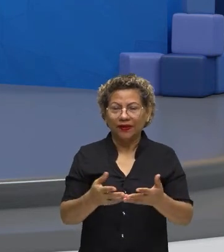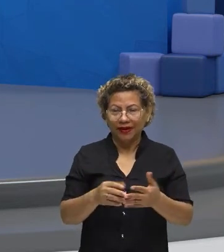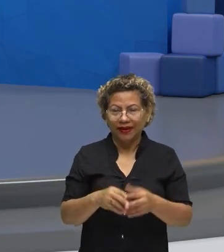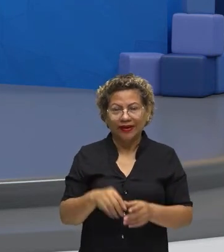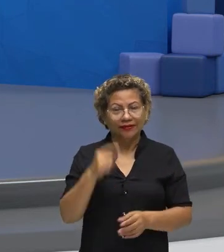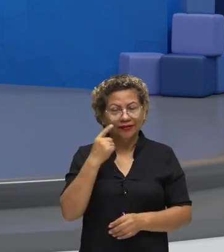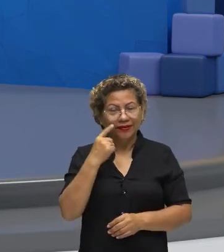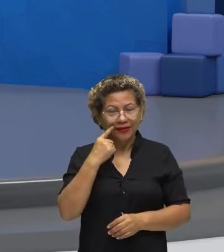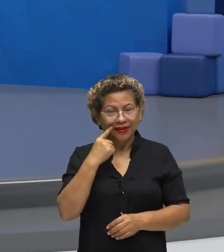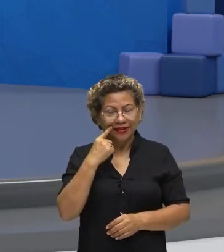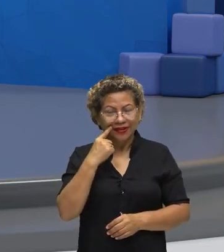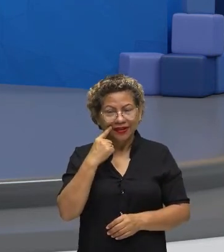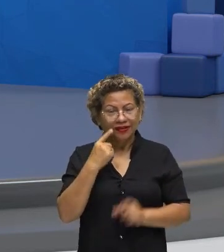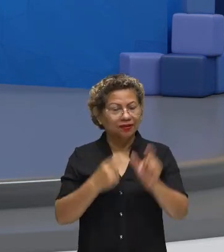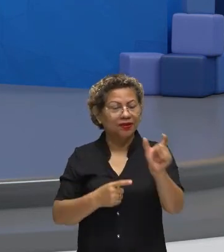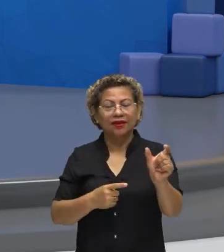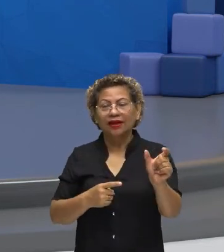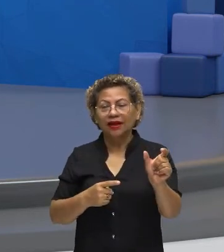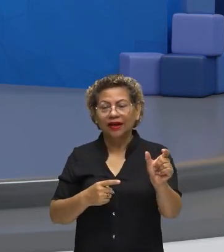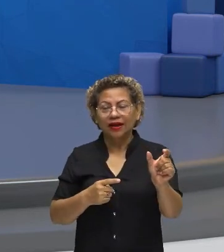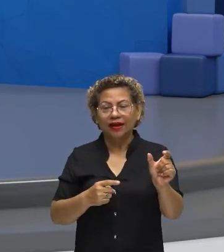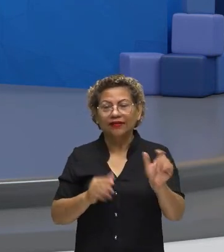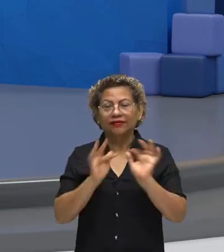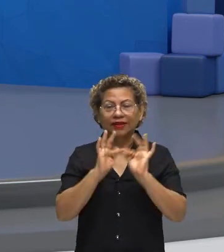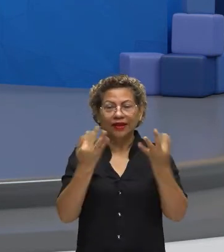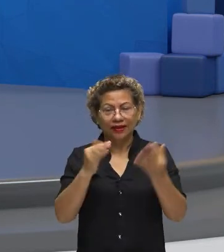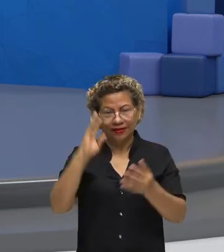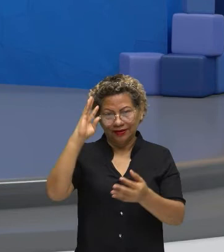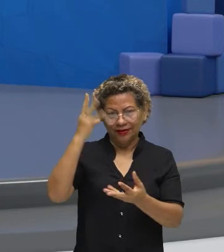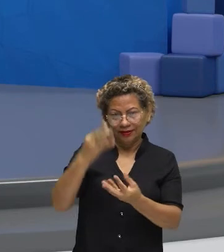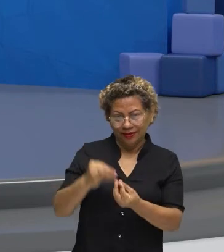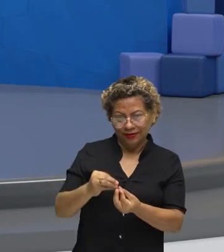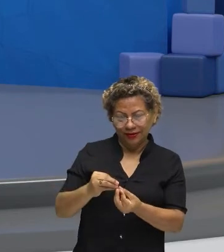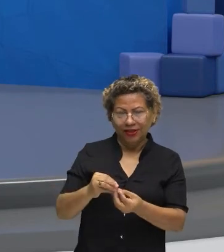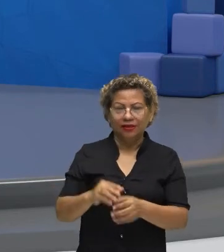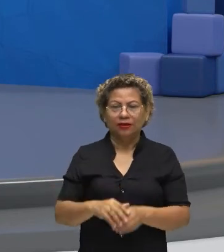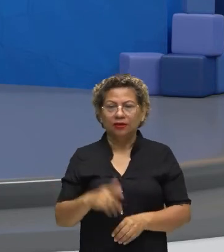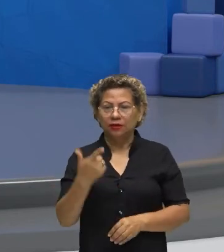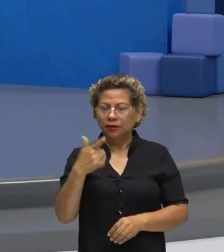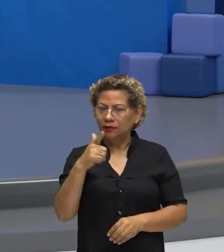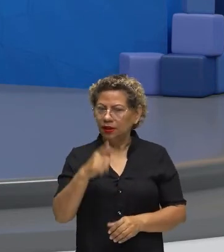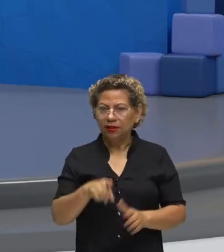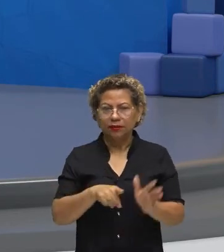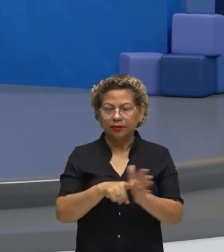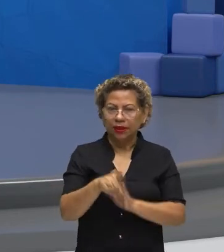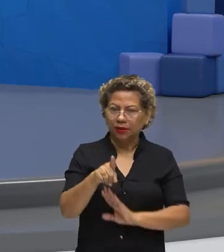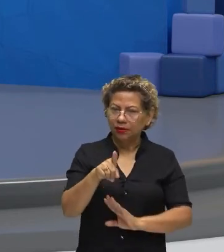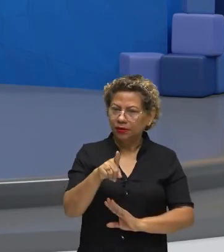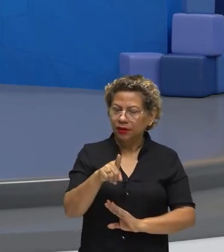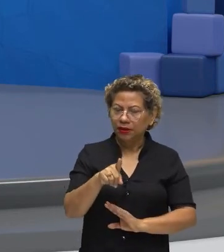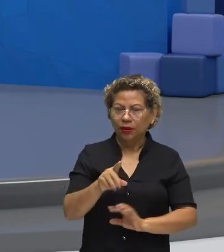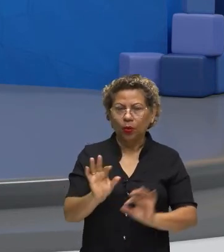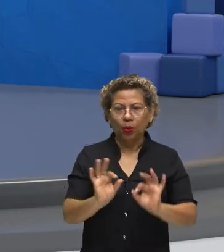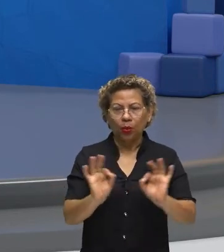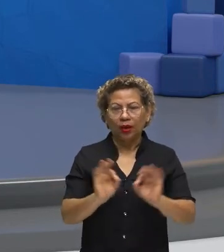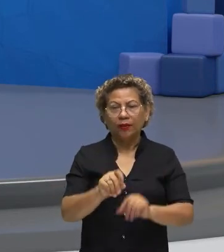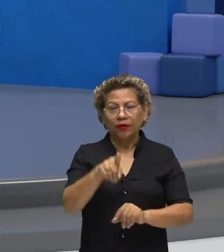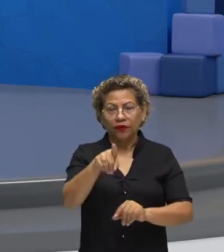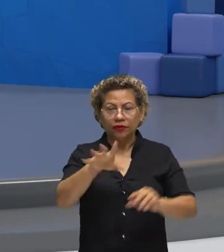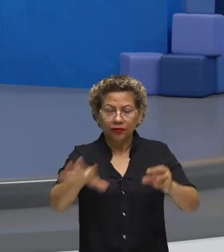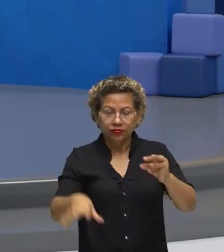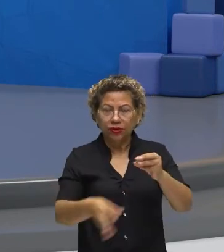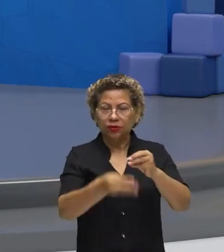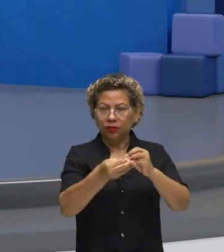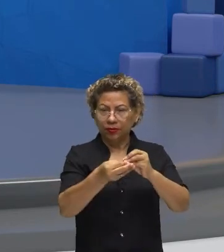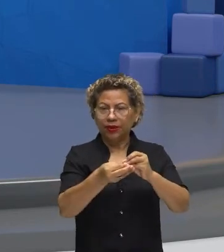ditados populares. E olha só, no nosso quiz a gente não vai ter aquela pergunta, né? Aquela curiosidade. Vocês vão ter que completar